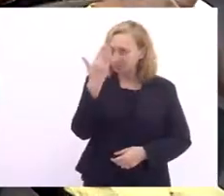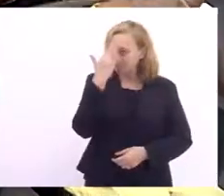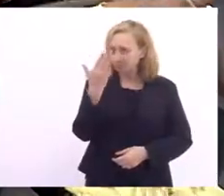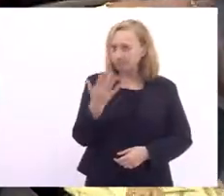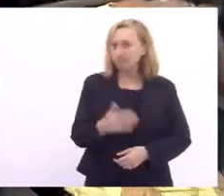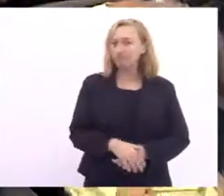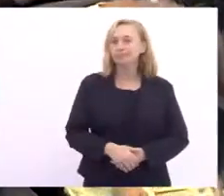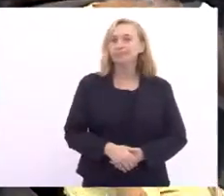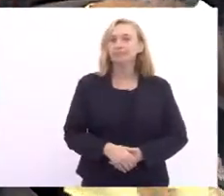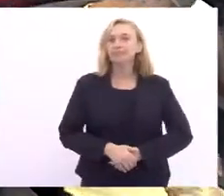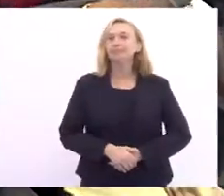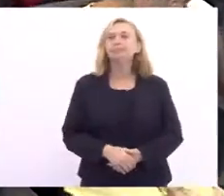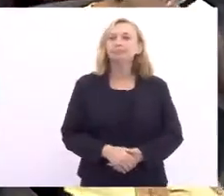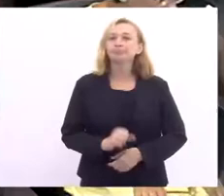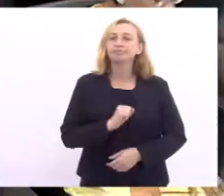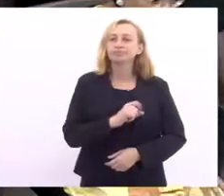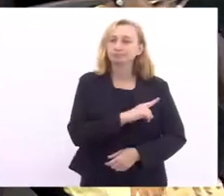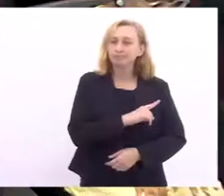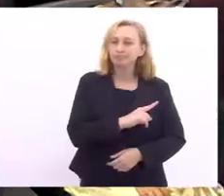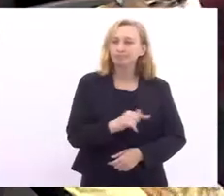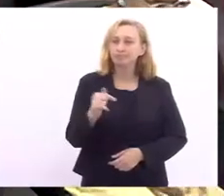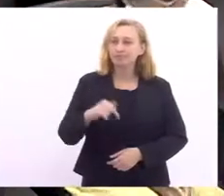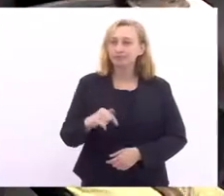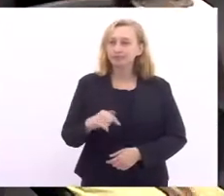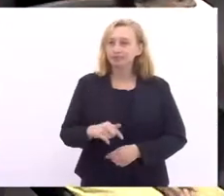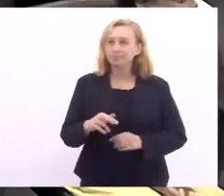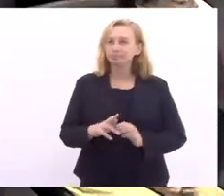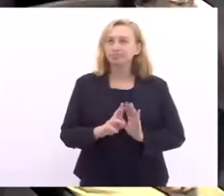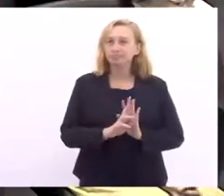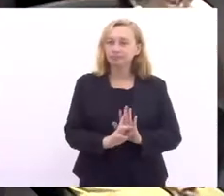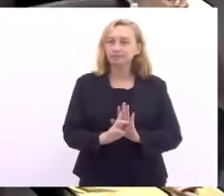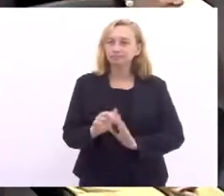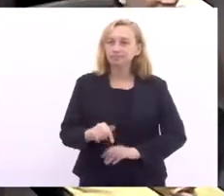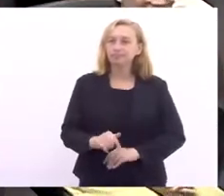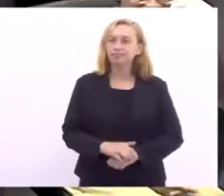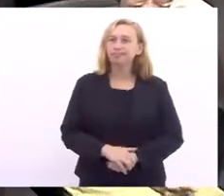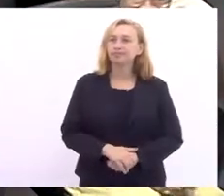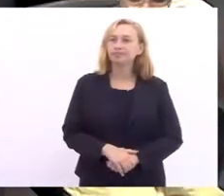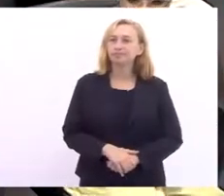qualificada a representação de São Gonçalo aqui nesta a sessão